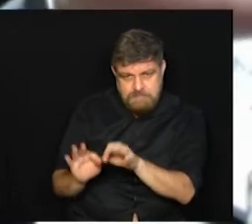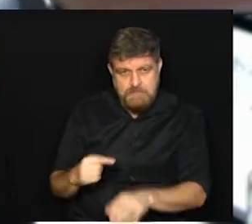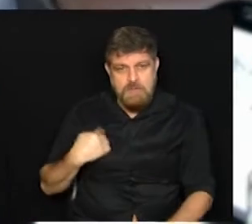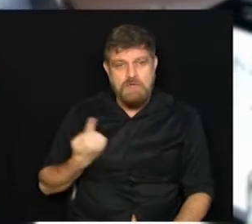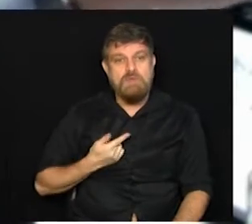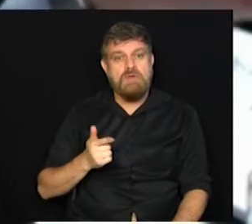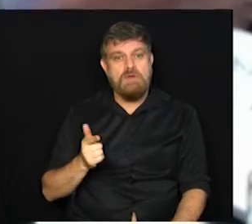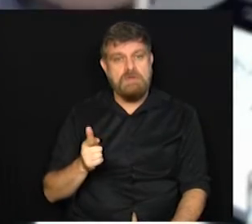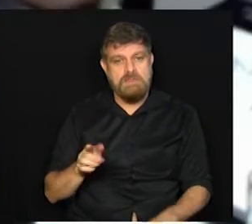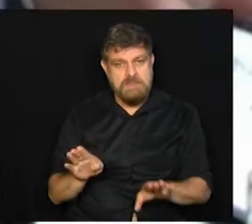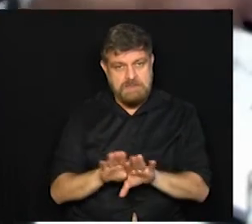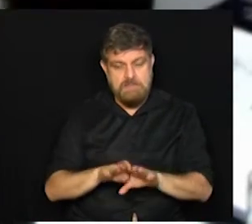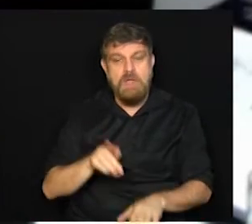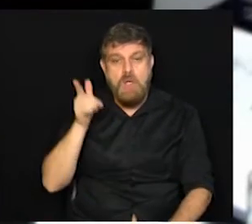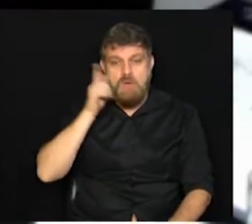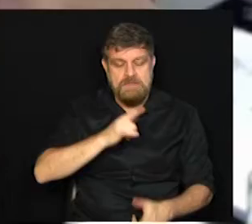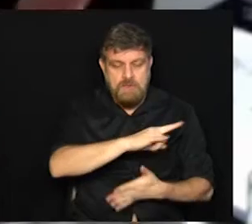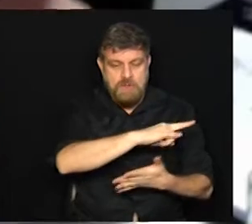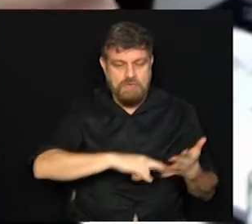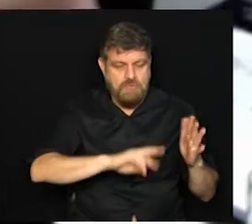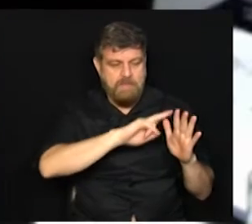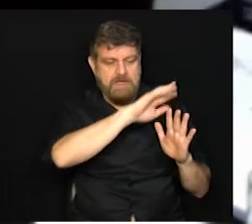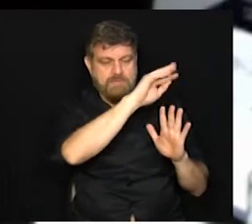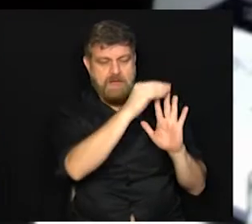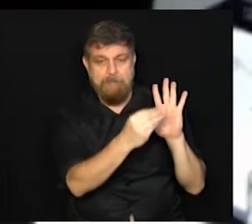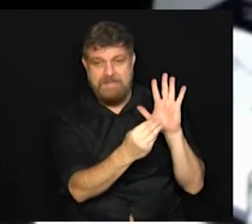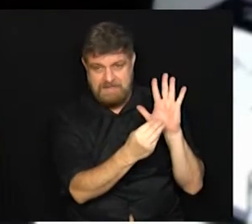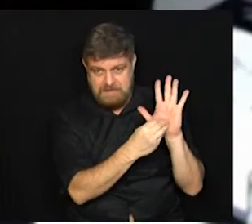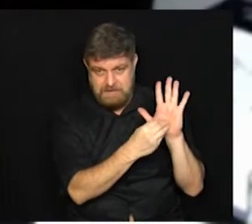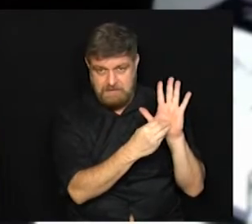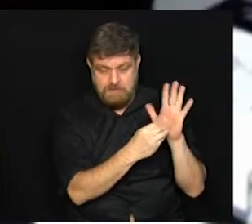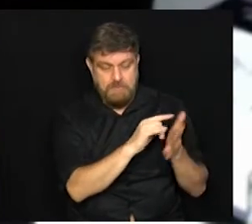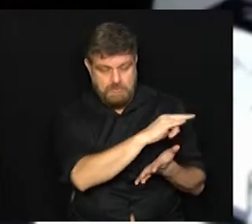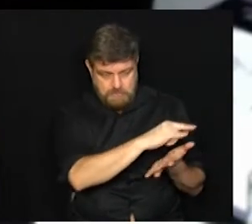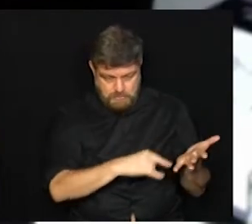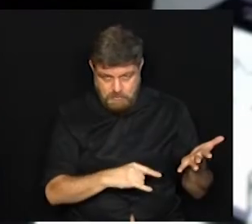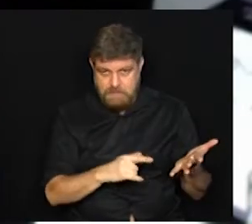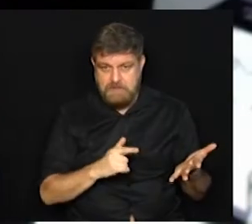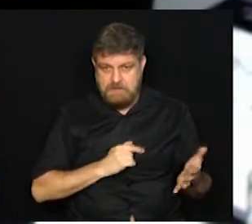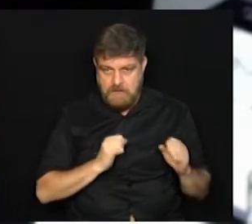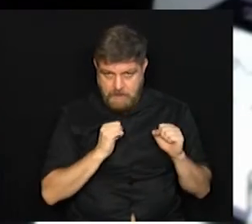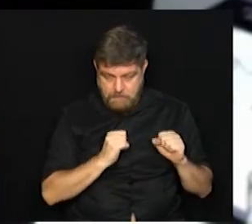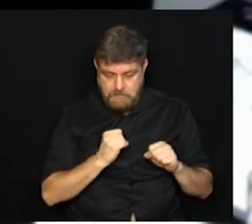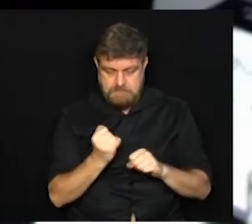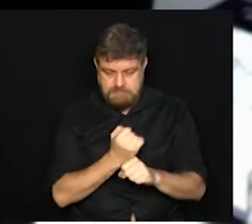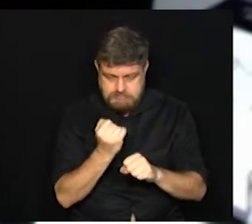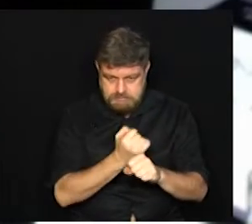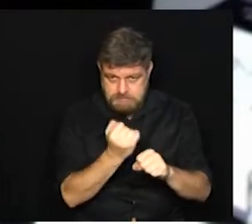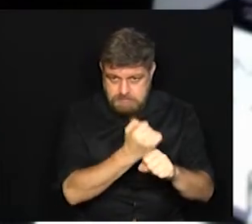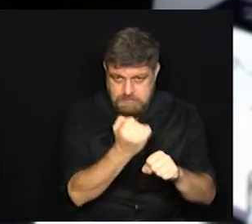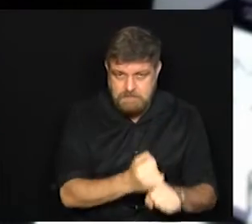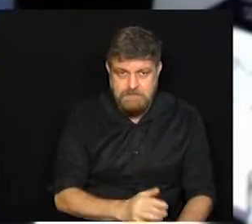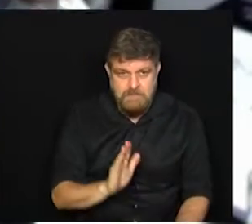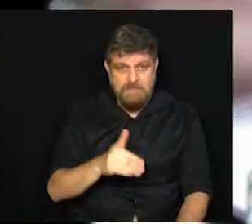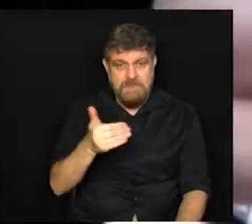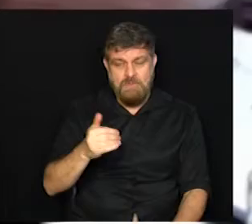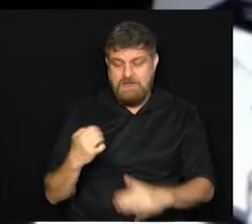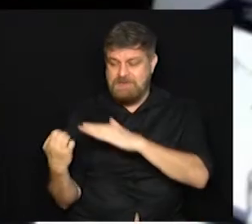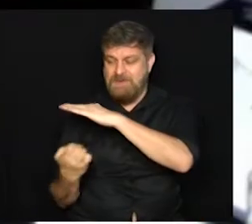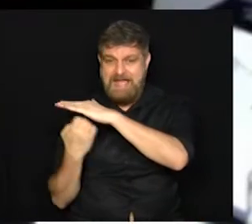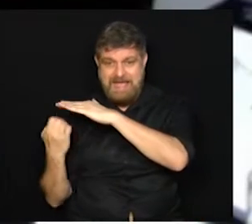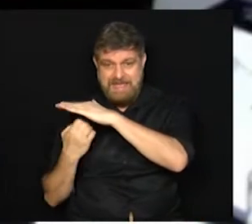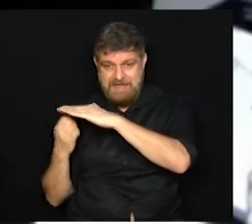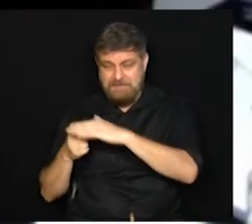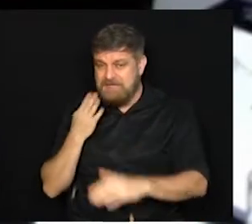tiramos licenciamento ambiental quando necessário, né? E quando é de contrapartida, os próprios